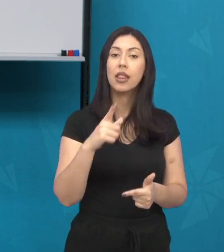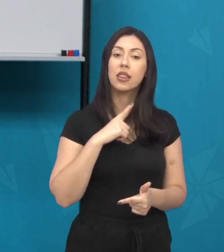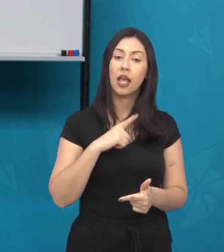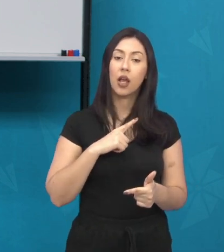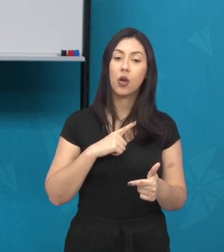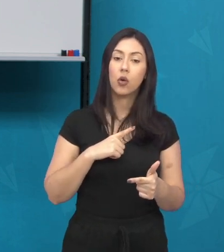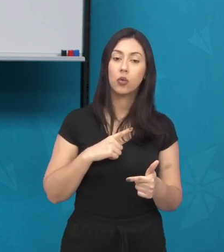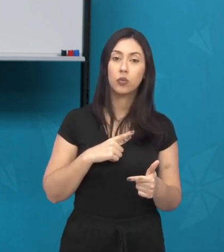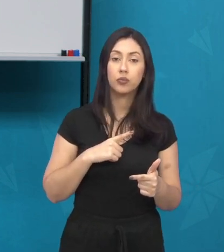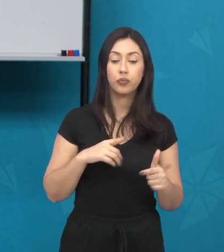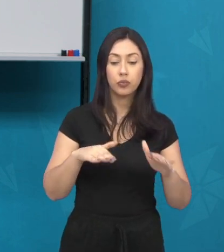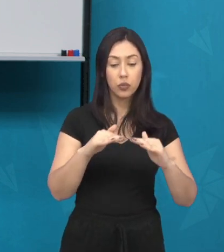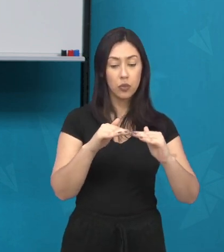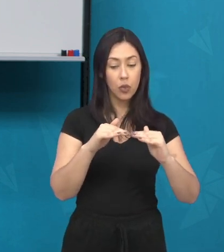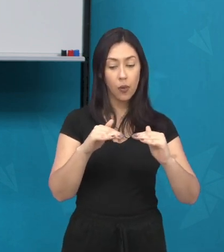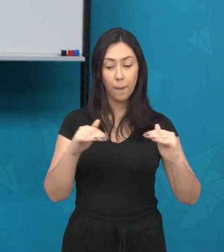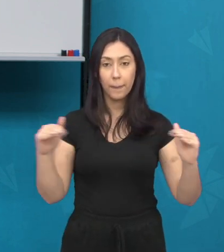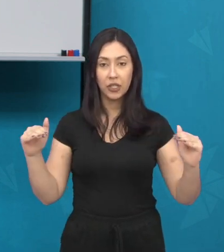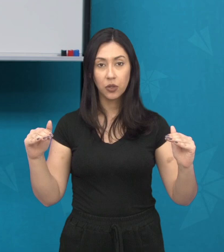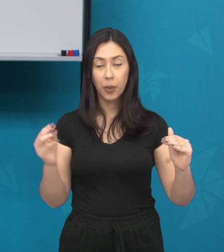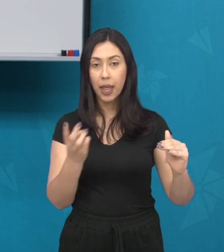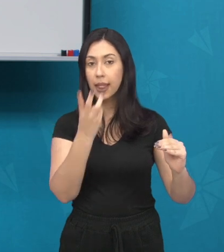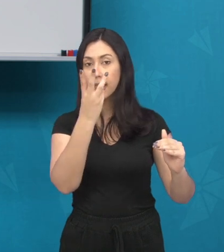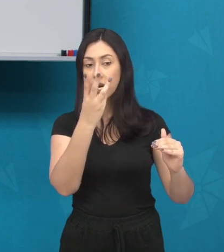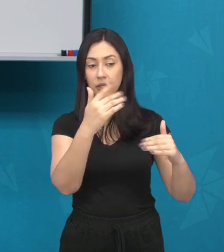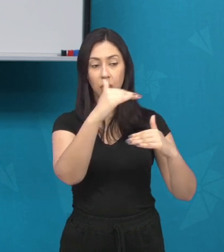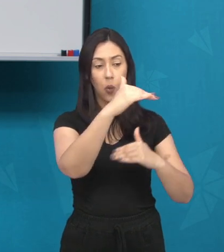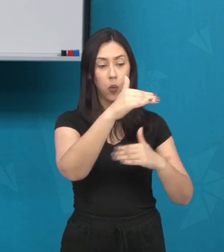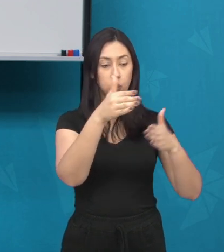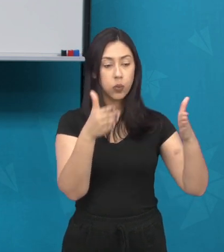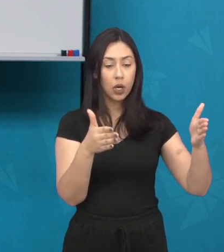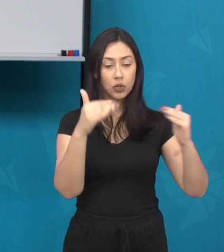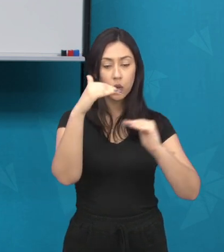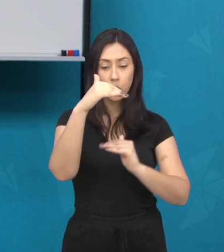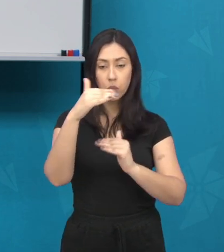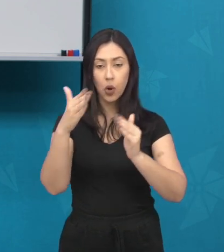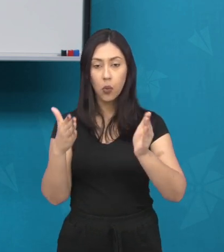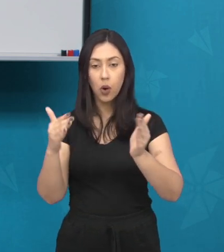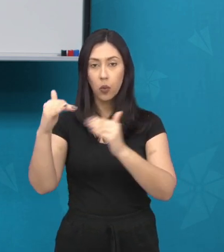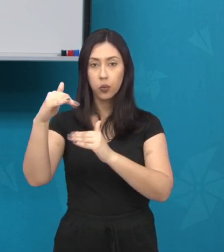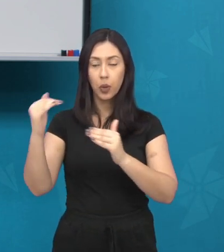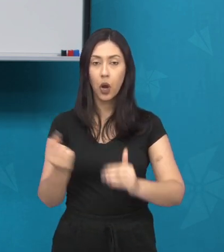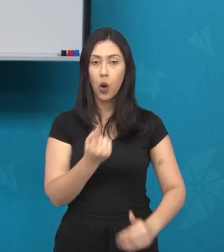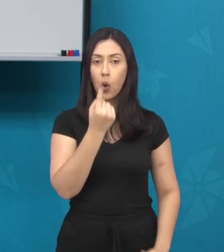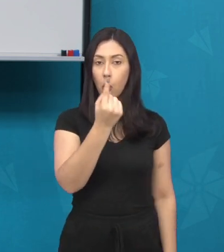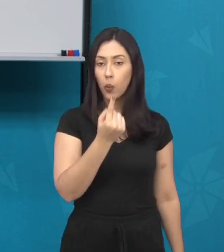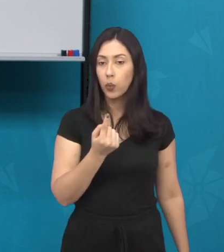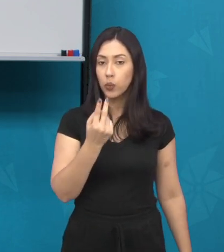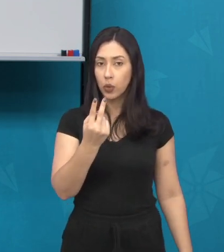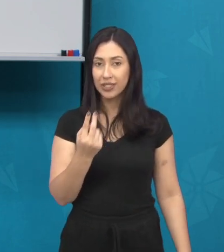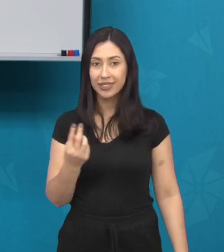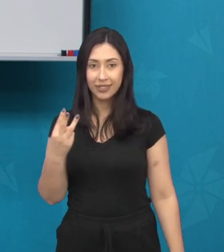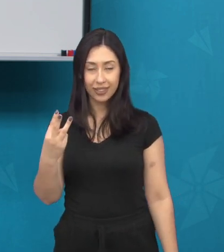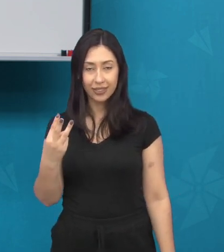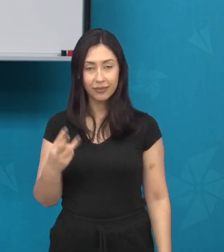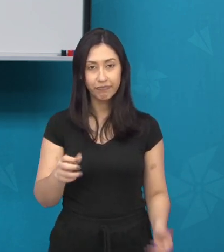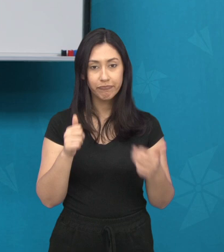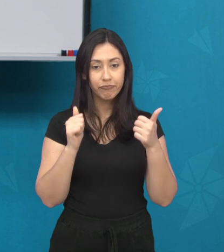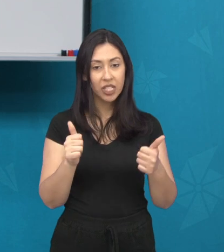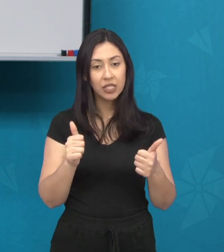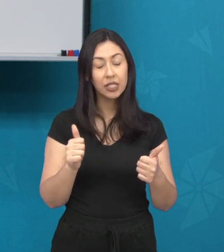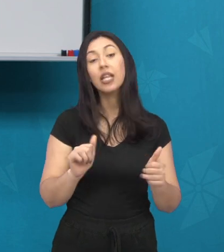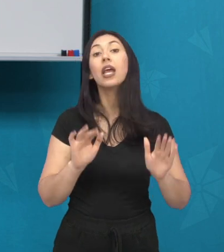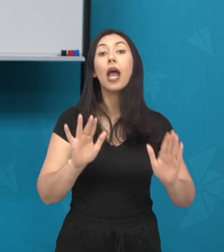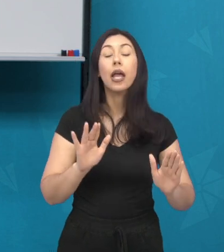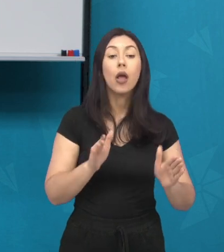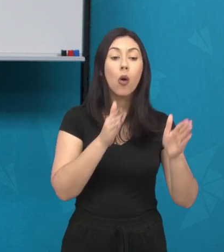uma superfície e Três blocos três caixas de papelão em cima dessa superfície 1 2 e TR Beleza eu